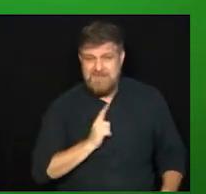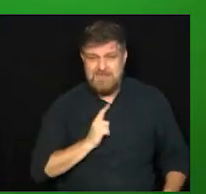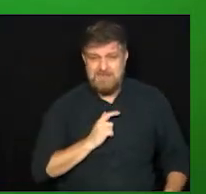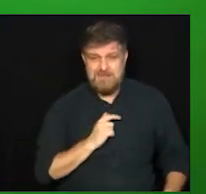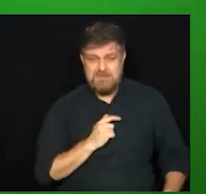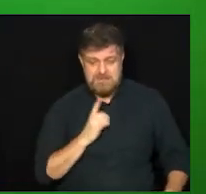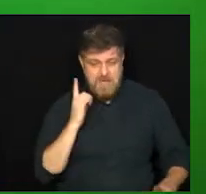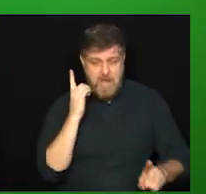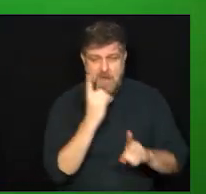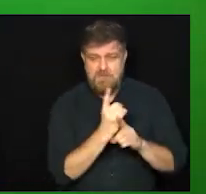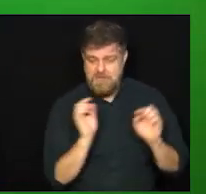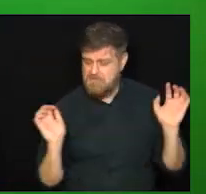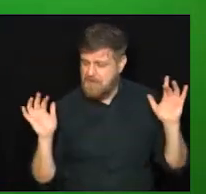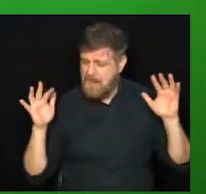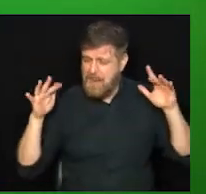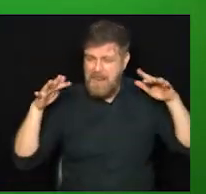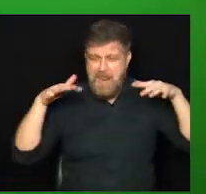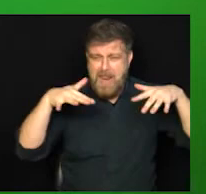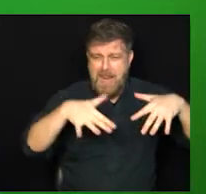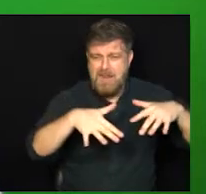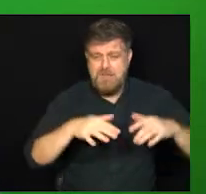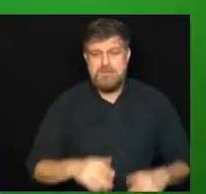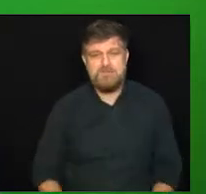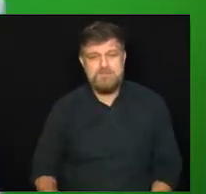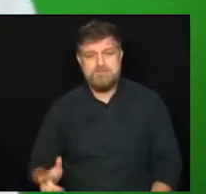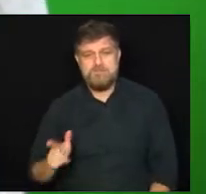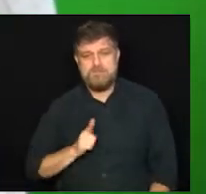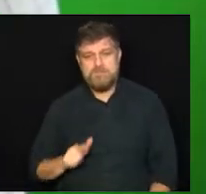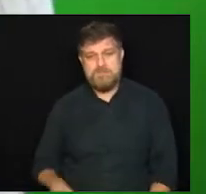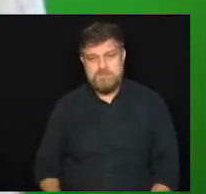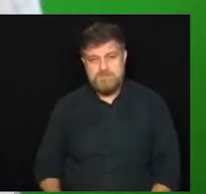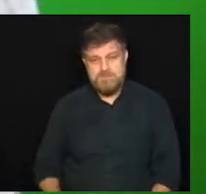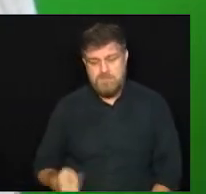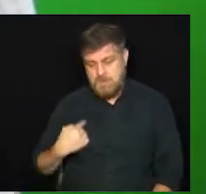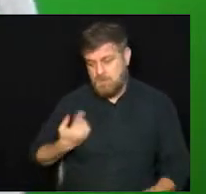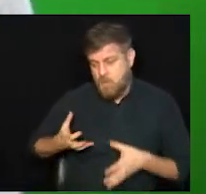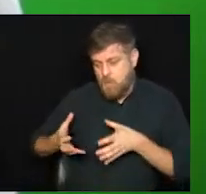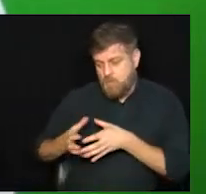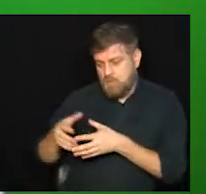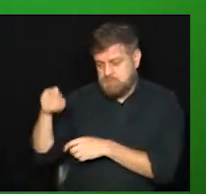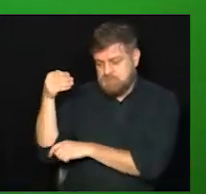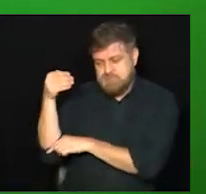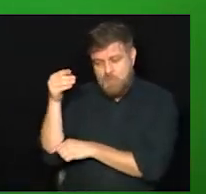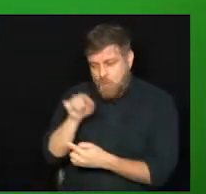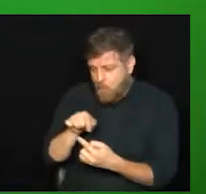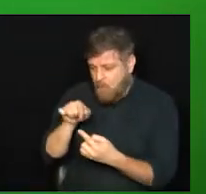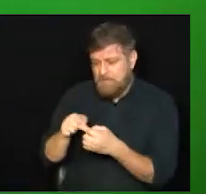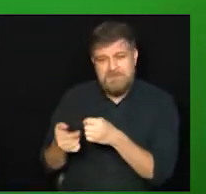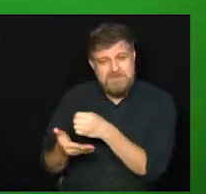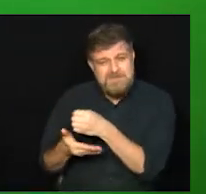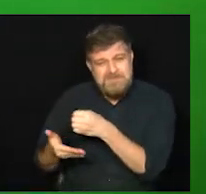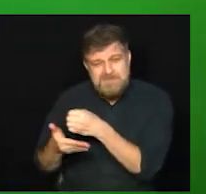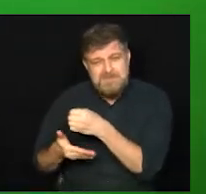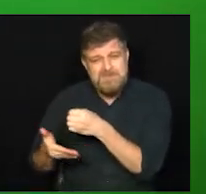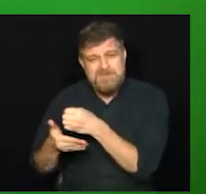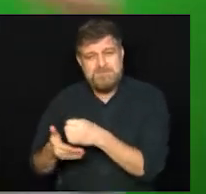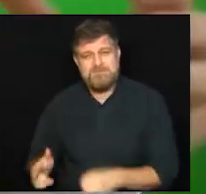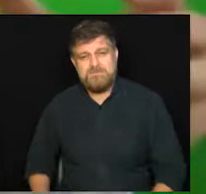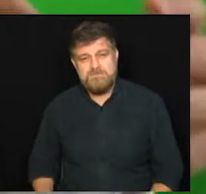Campinas. E o Convention, a finalidade do Convention Bureau